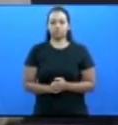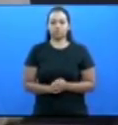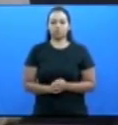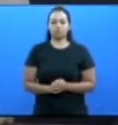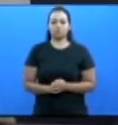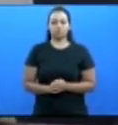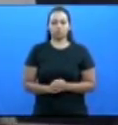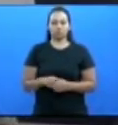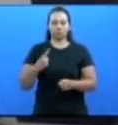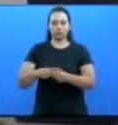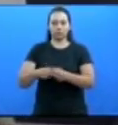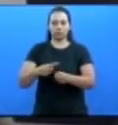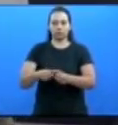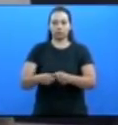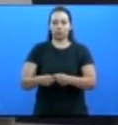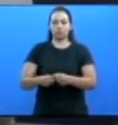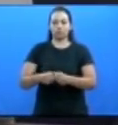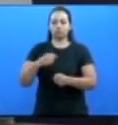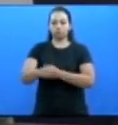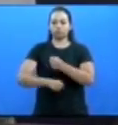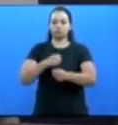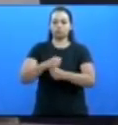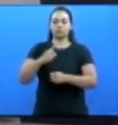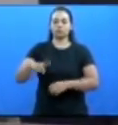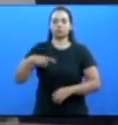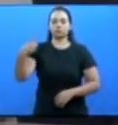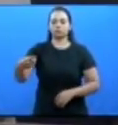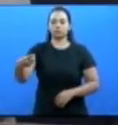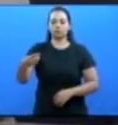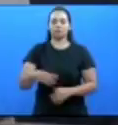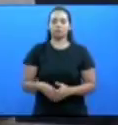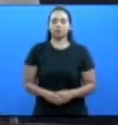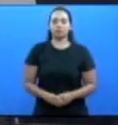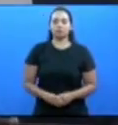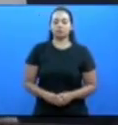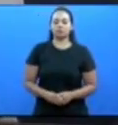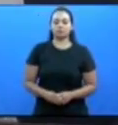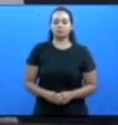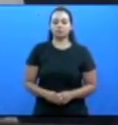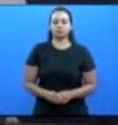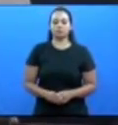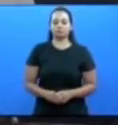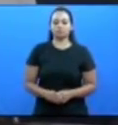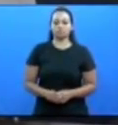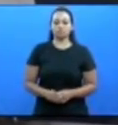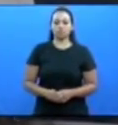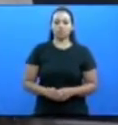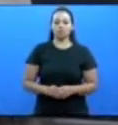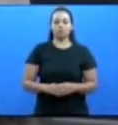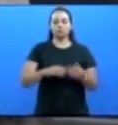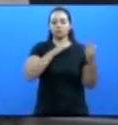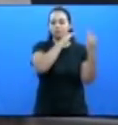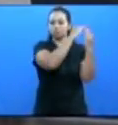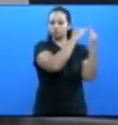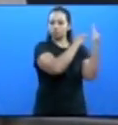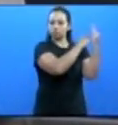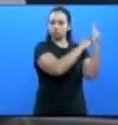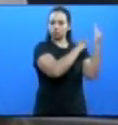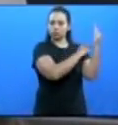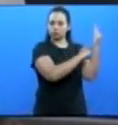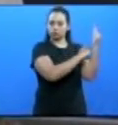ano. E eu penso que, para elaborar um projeto dessa natureza, o orçamento do